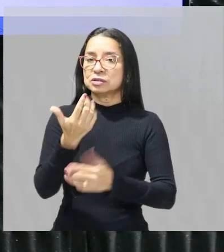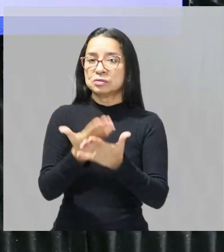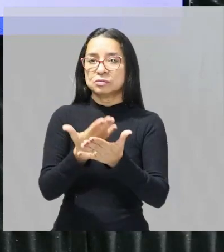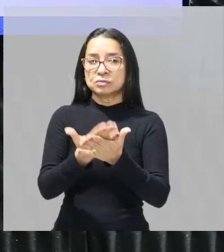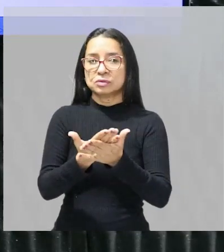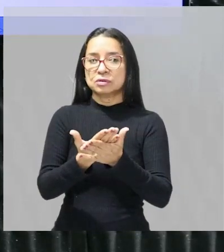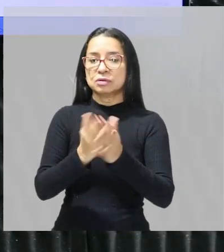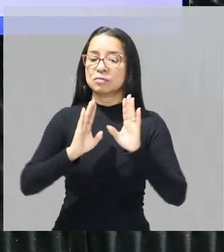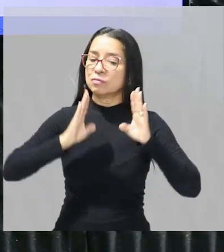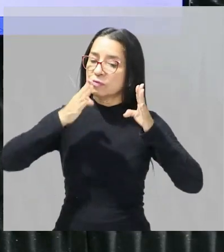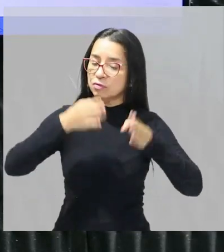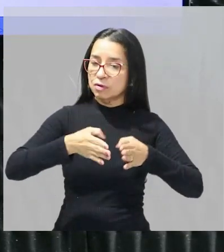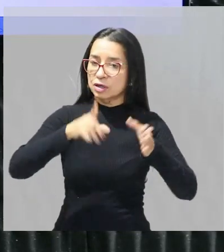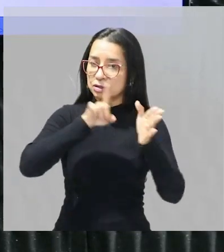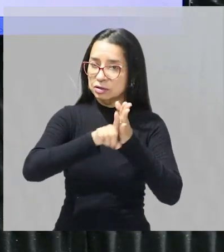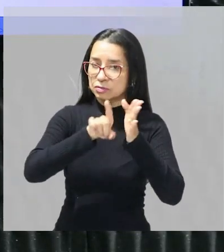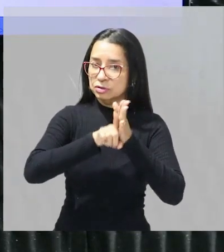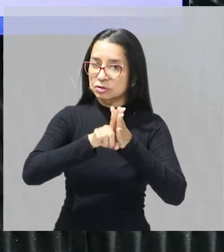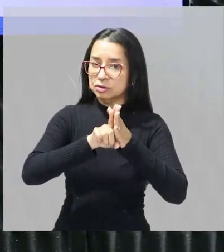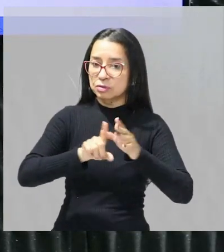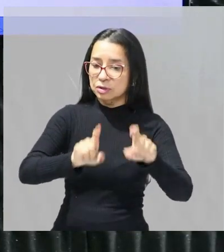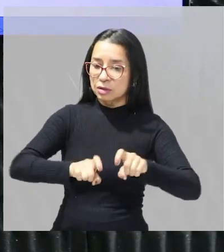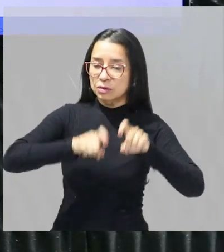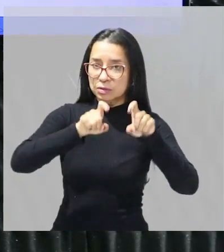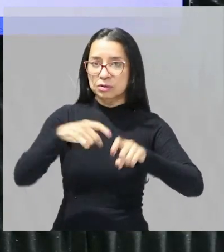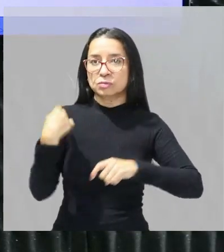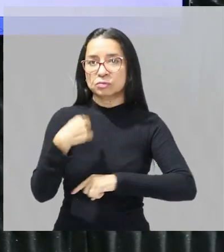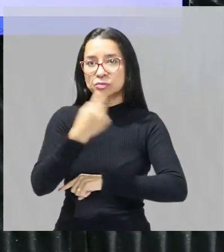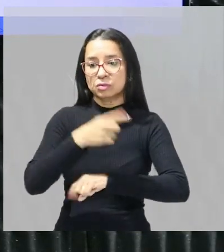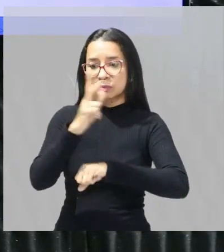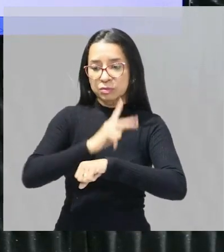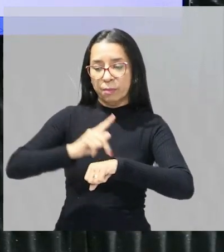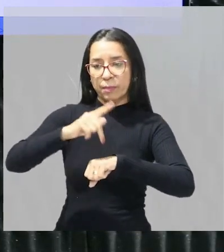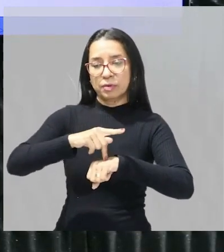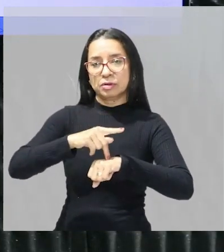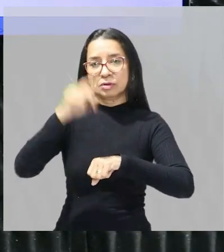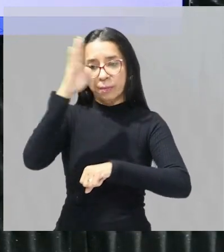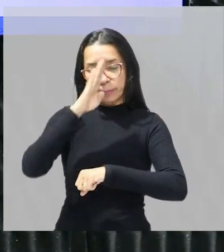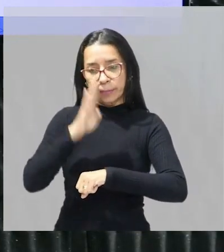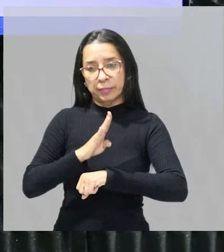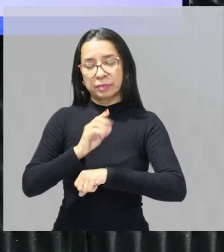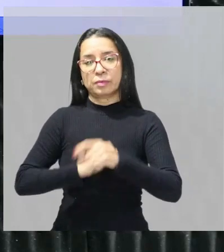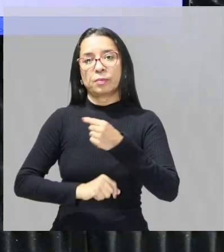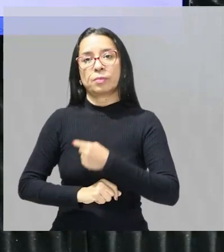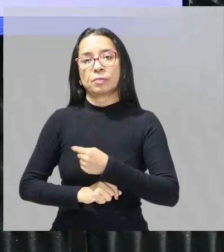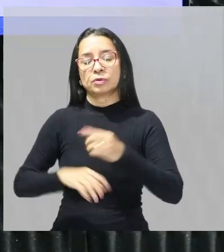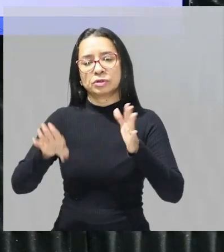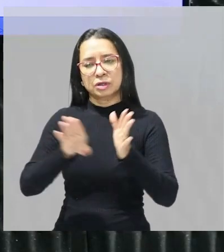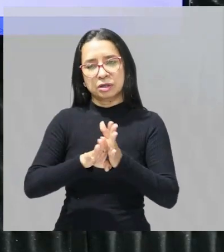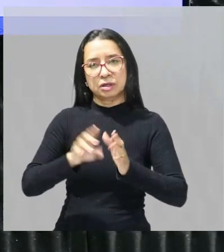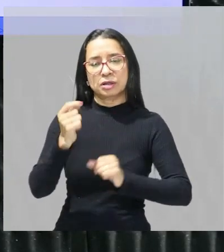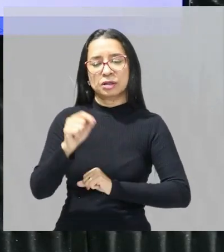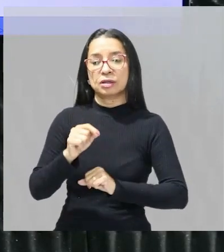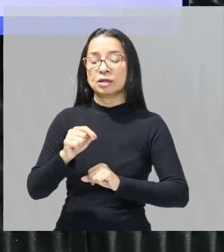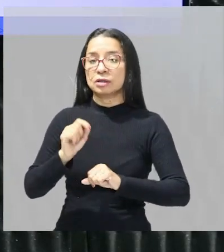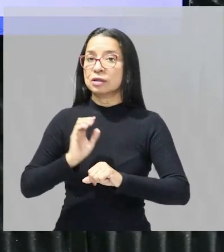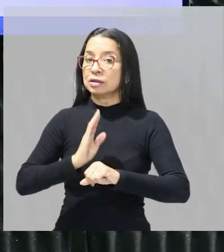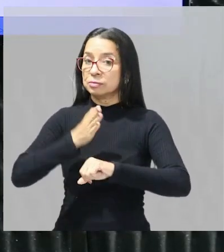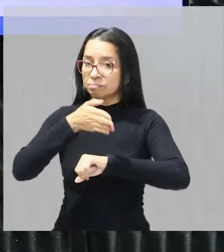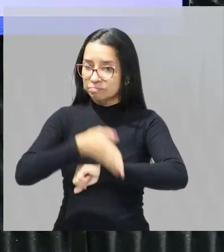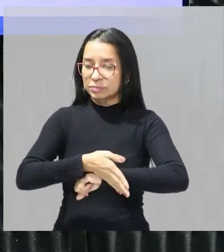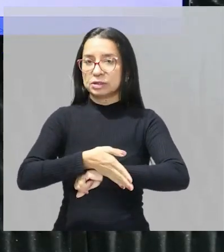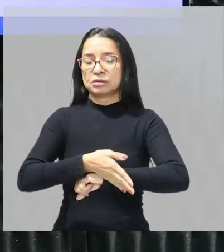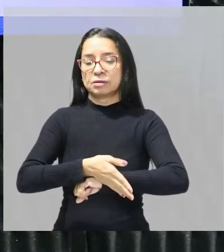da agropecuária do nosso país, daqui da agropecuária brasileira. Fechou? Para tu chegar lá e, olha, gabaritar essa prova.